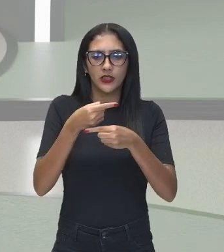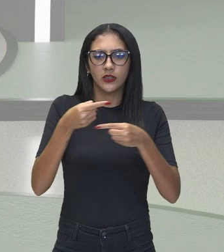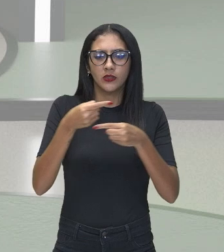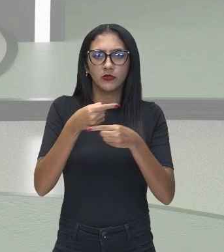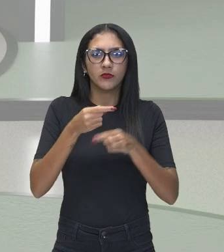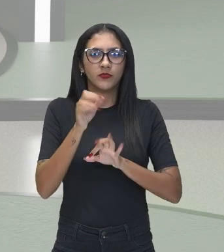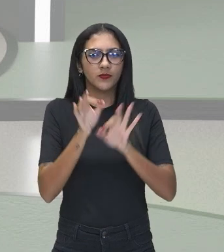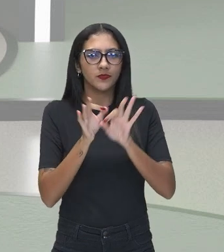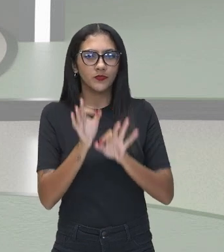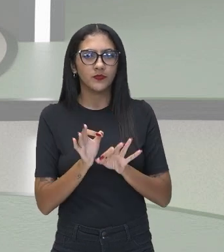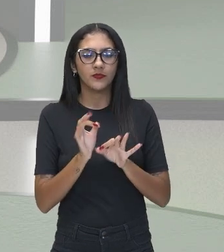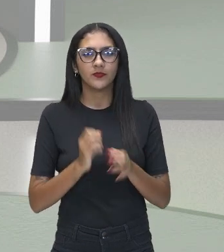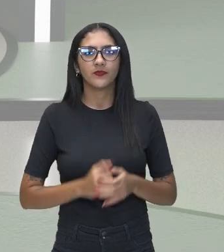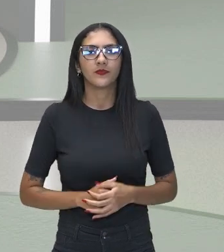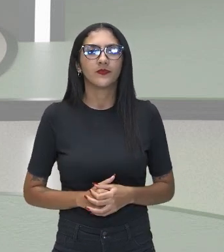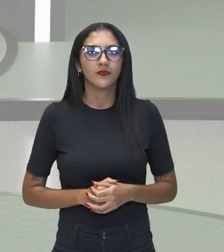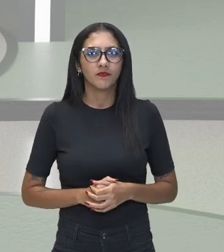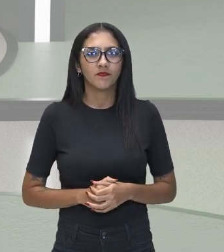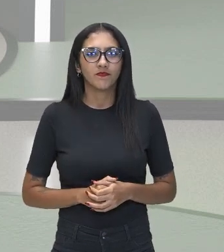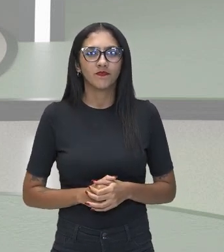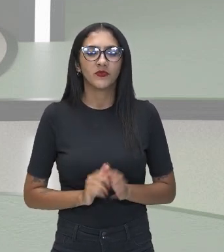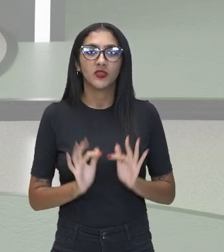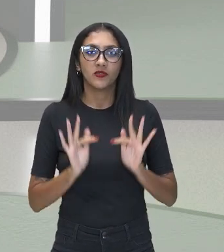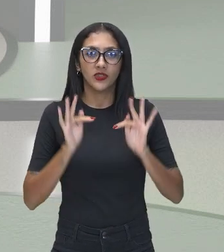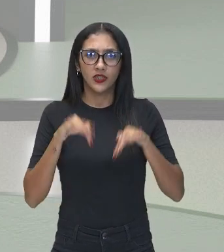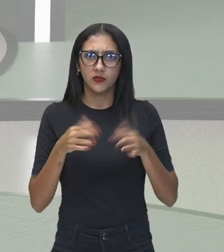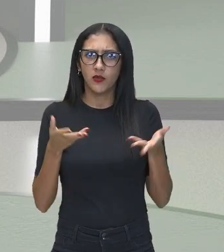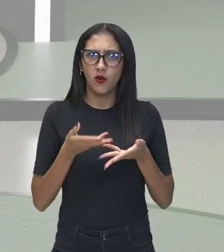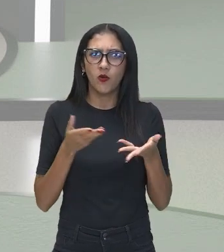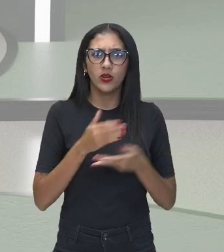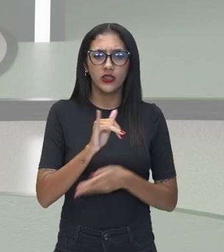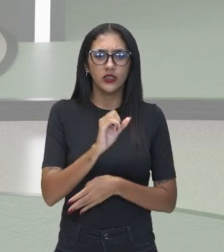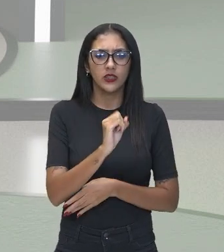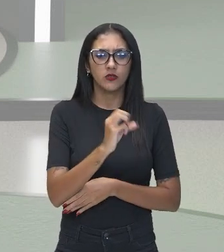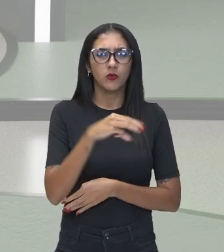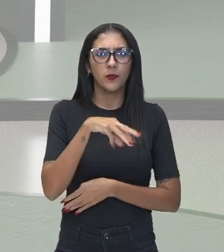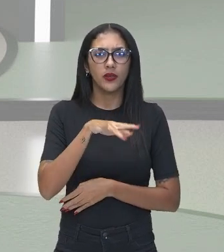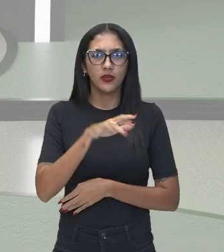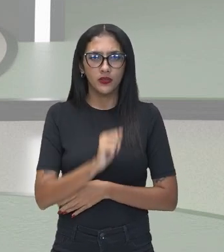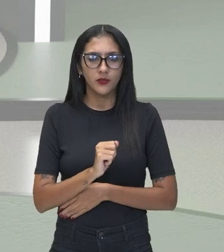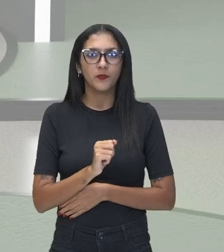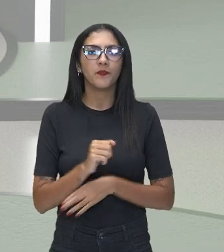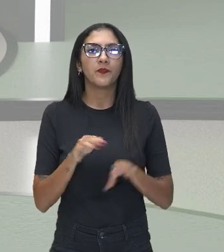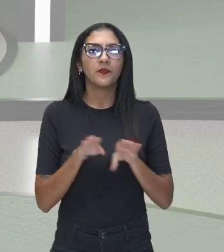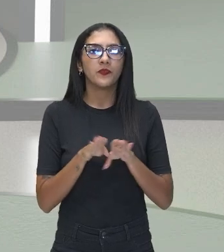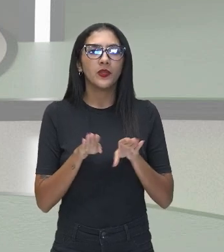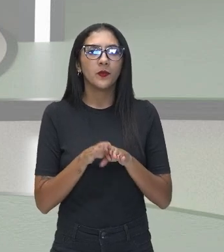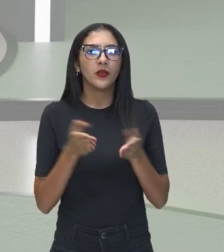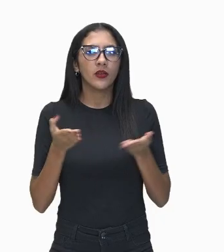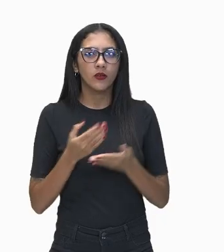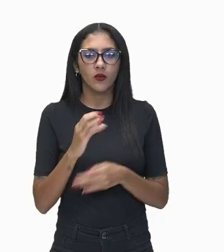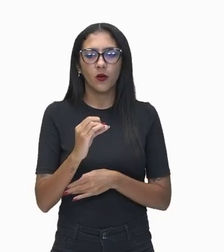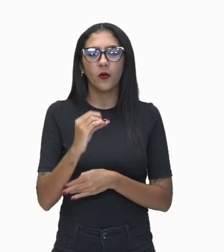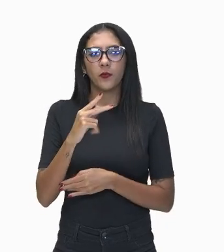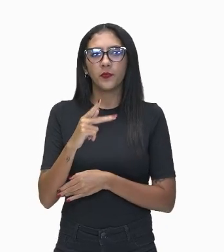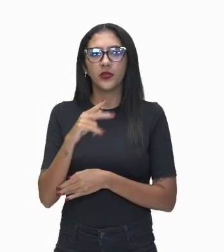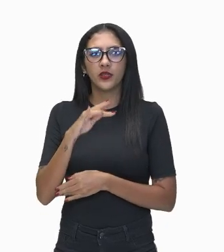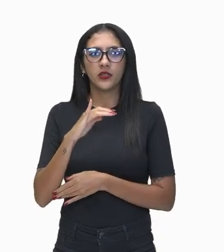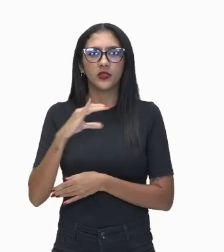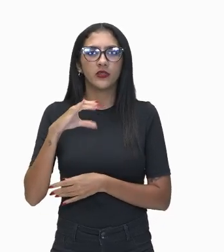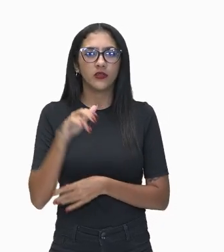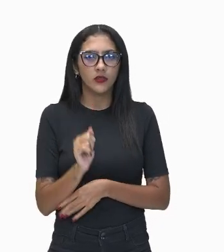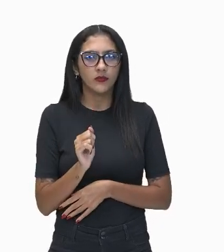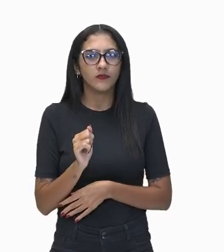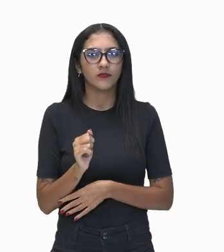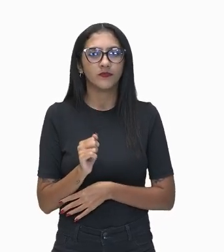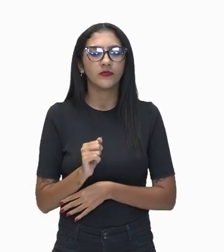Isso que é tautomeria. Encerramos aqui a isomeria plana e, por último, nós temos a isomeria óptica, que é uma